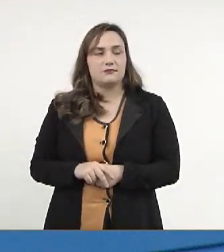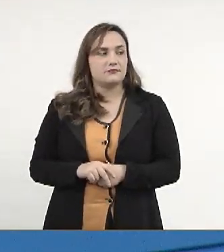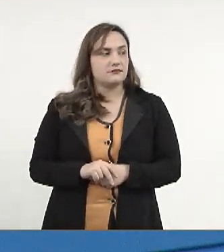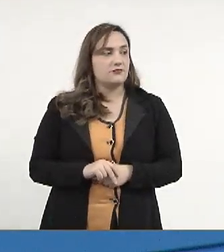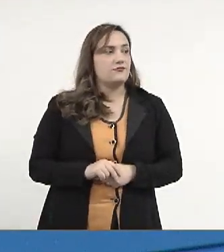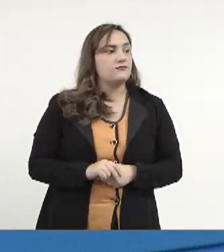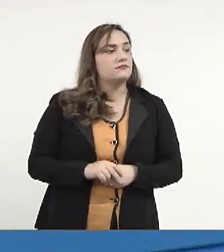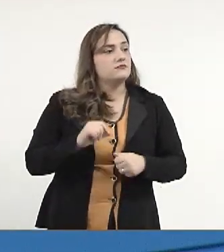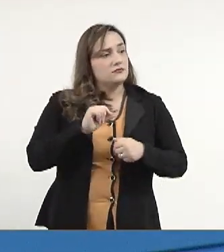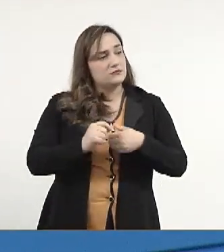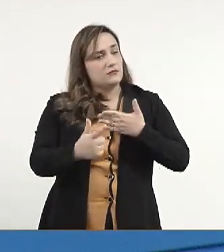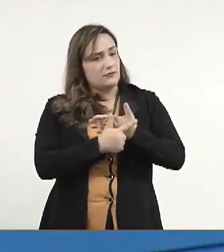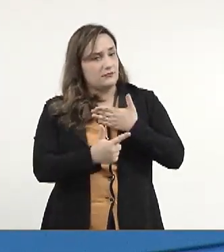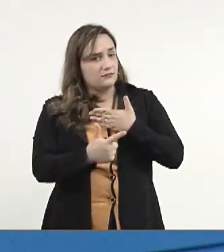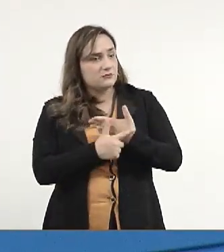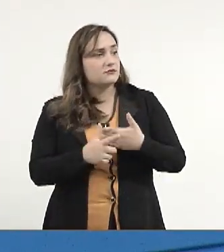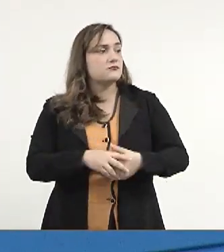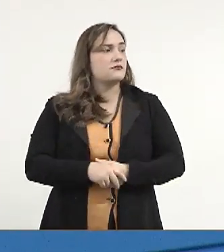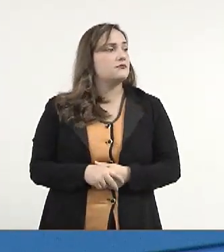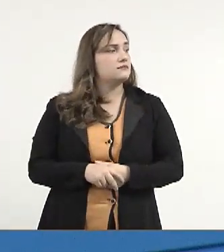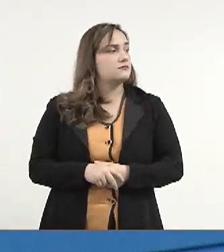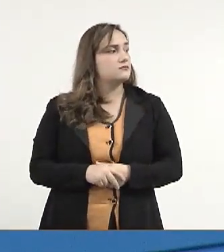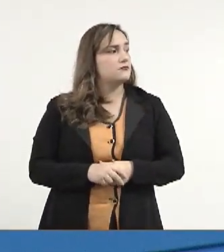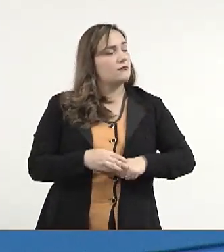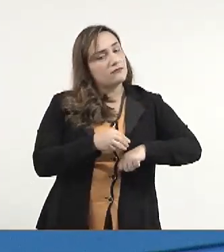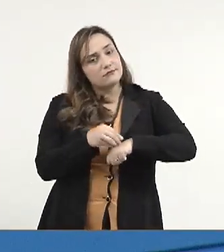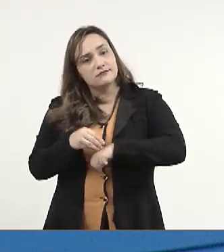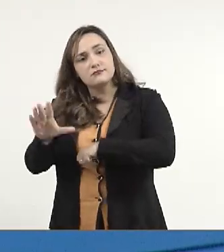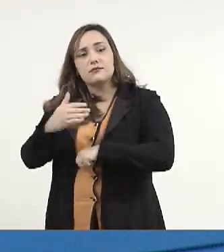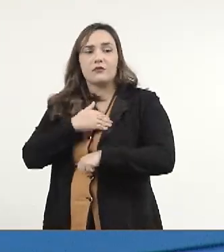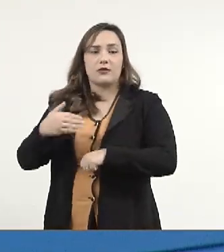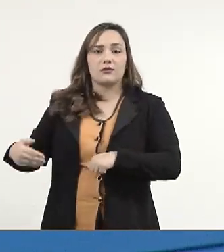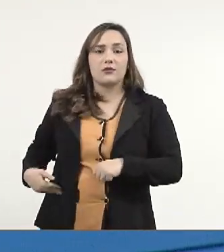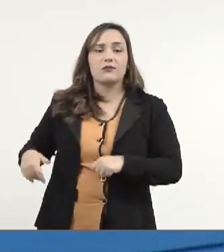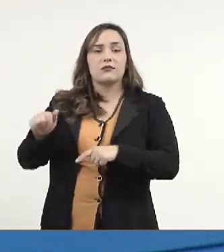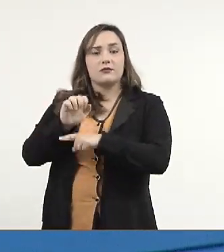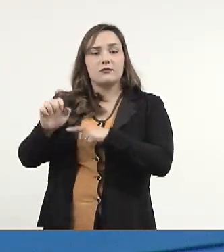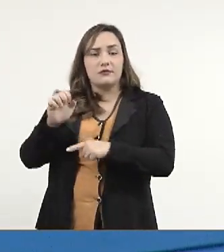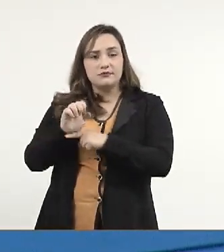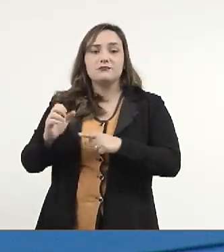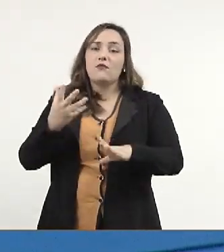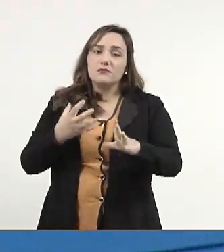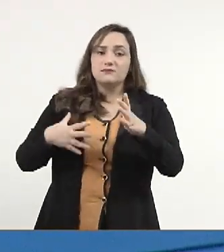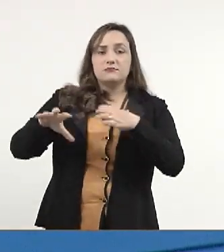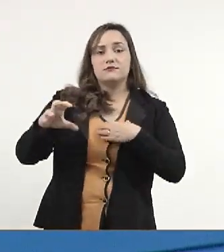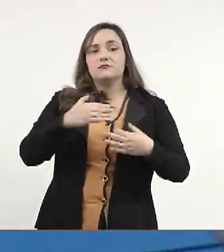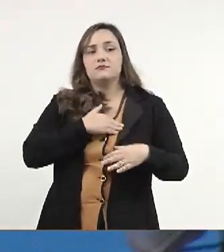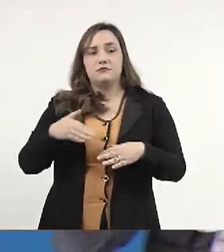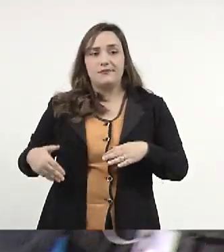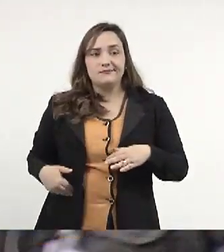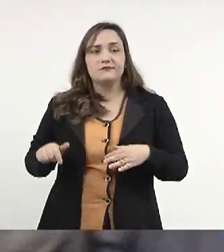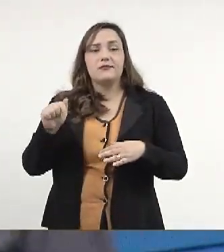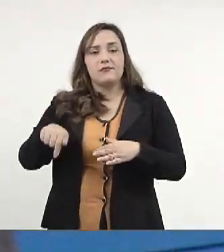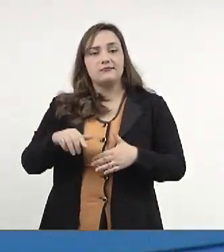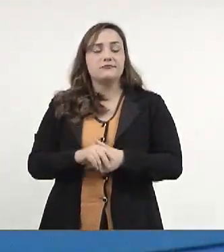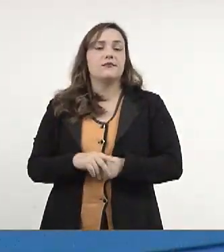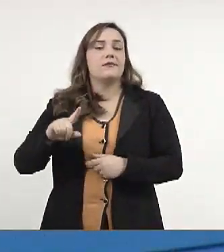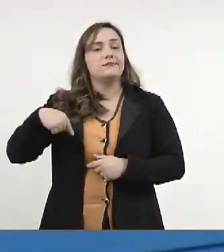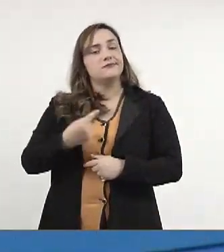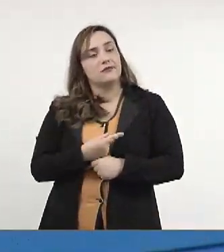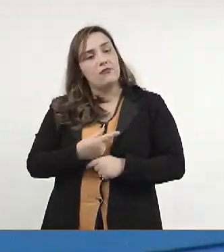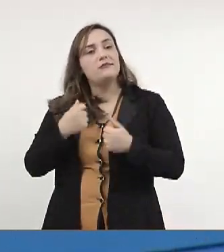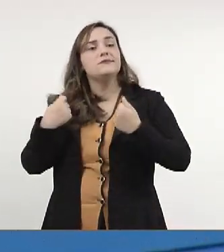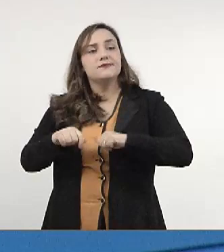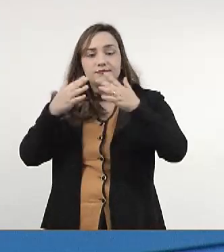de levar ao governo do Estado, sensibilizar o governo do Estado para que também